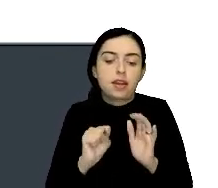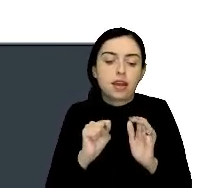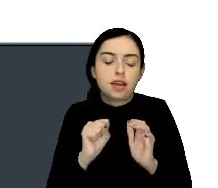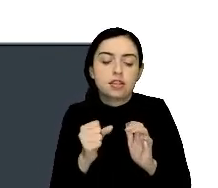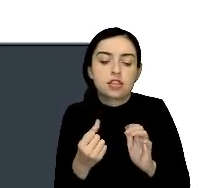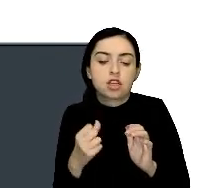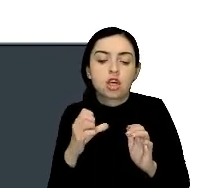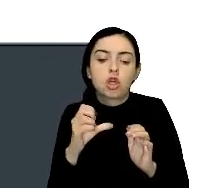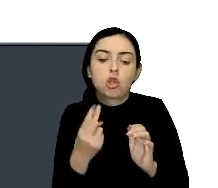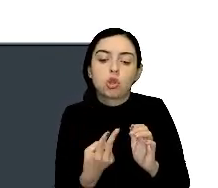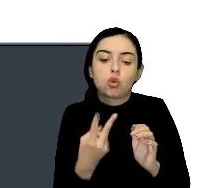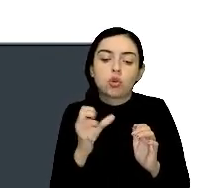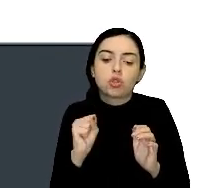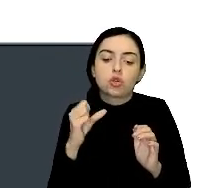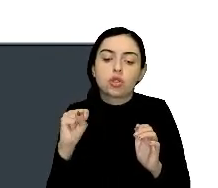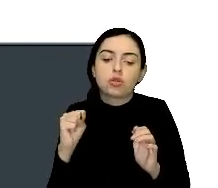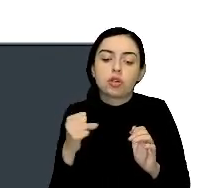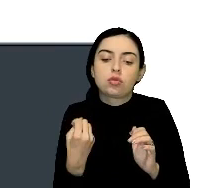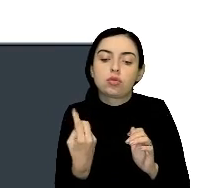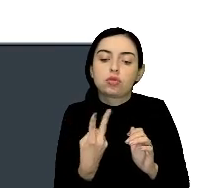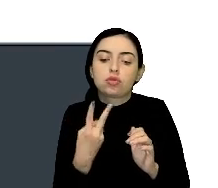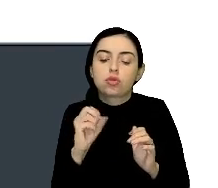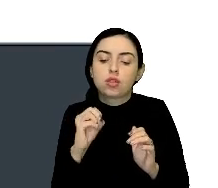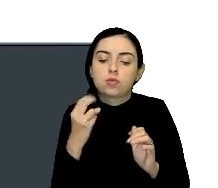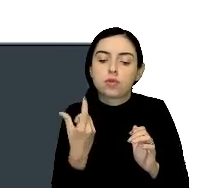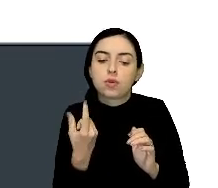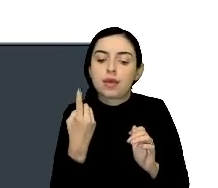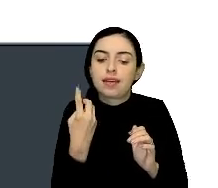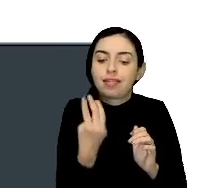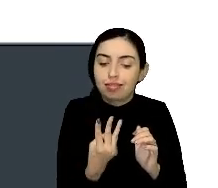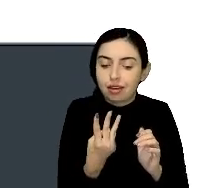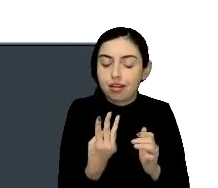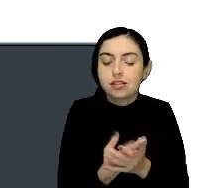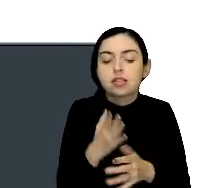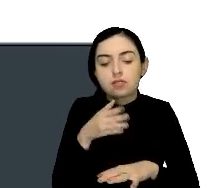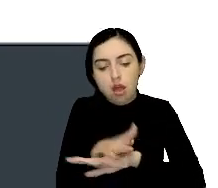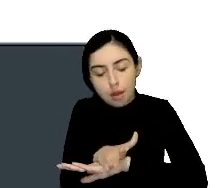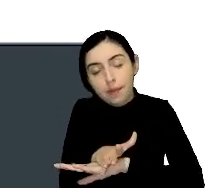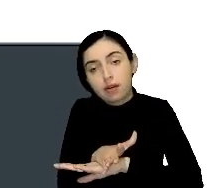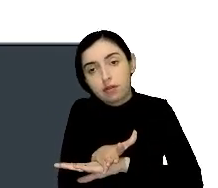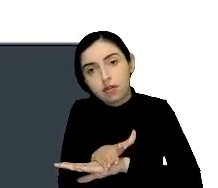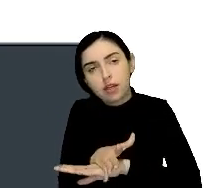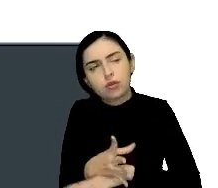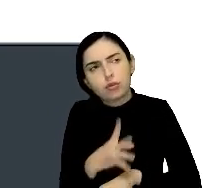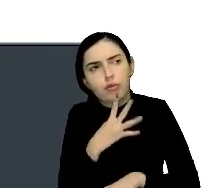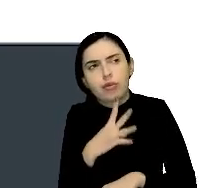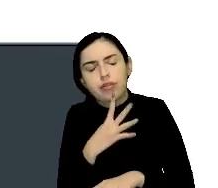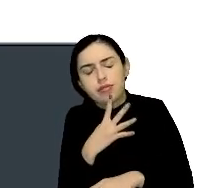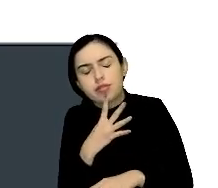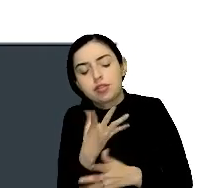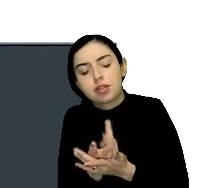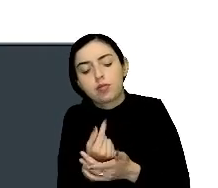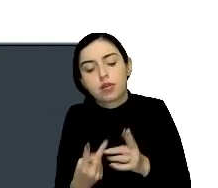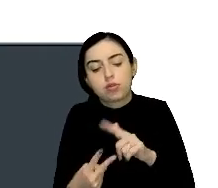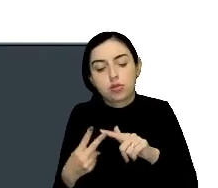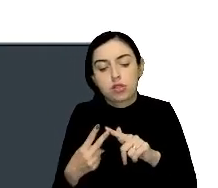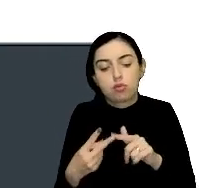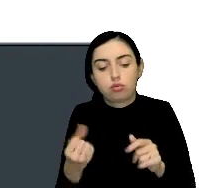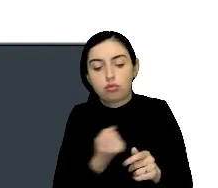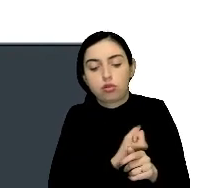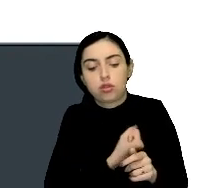288 de 2013, que foi para a Câmara, foi aprovado, e normalmente a gente conhecia mais esse segundo número, né,